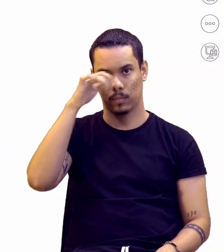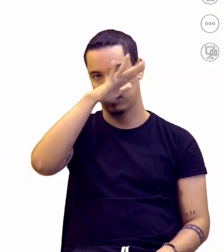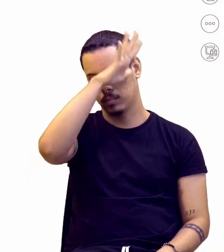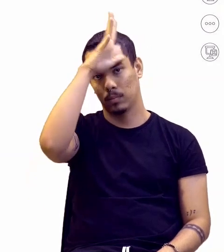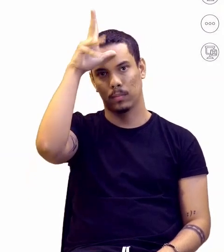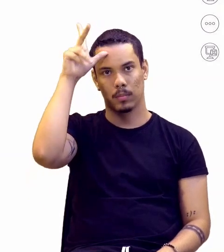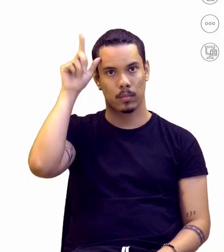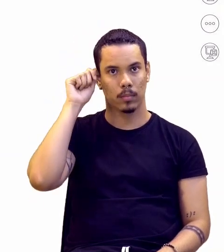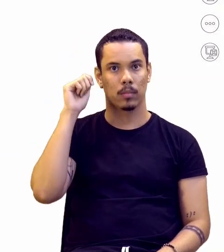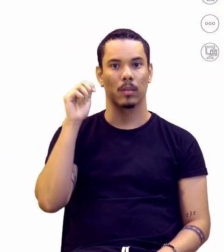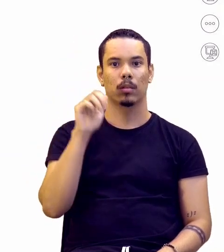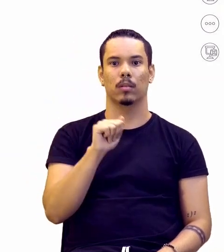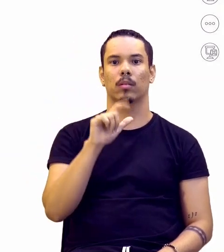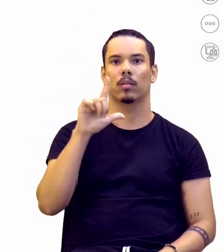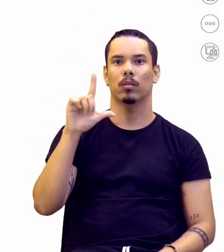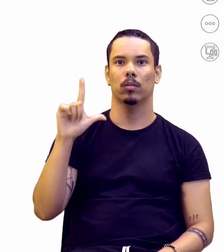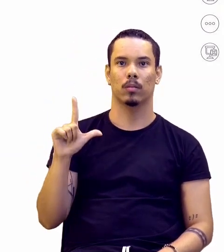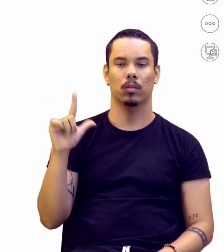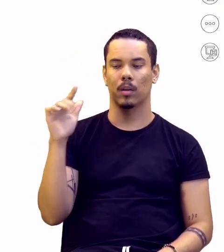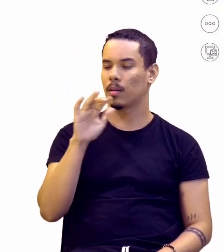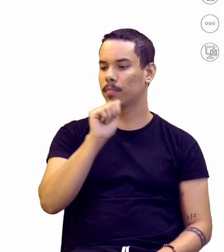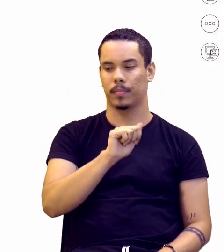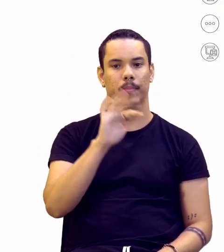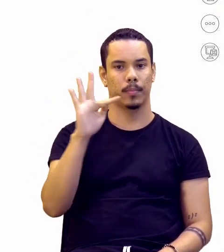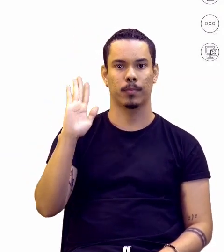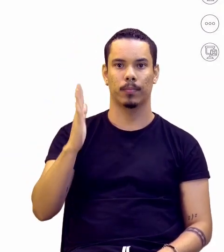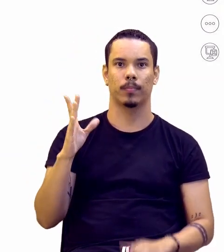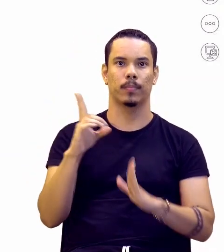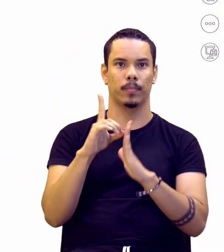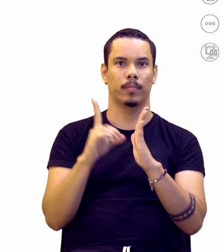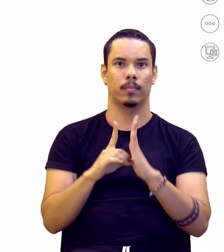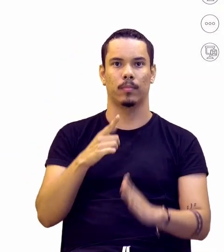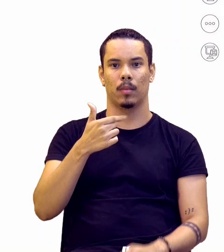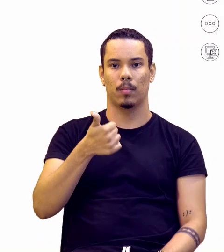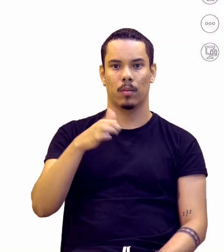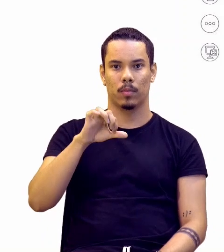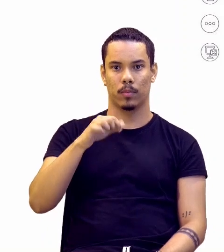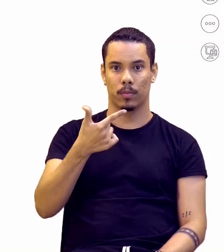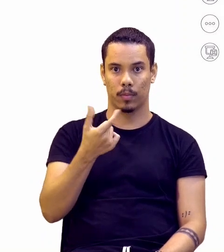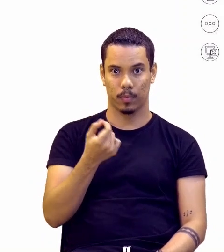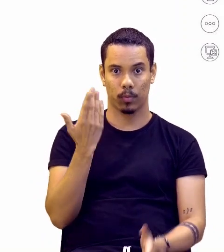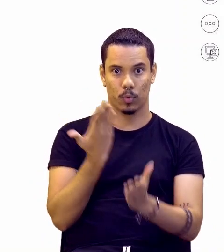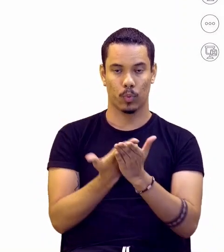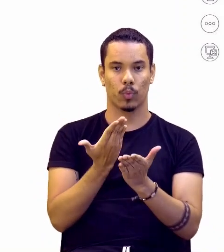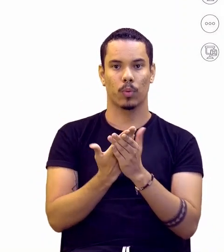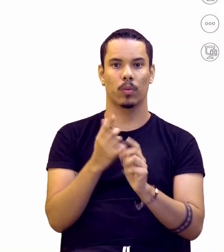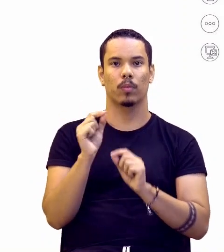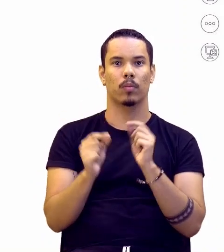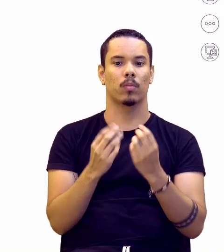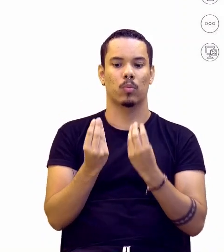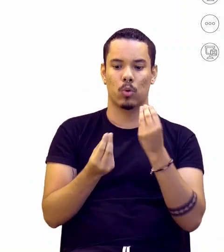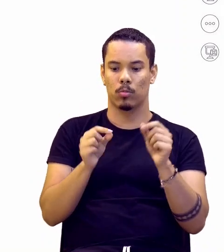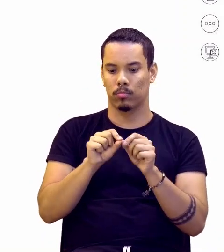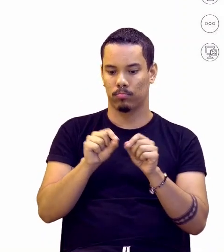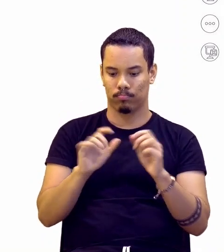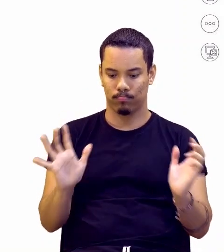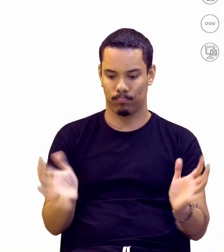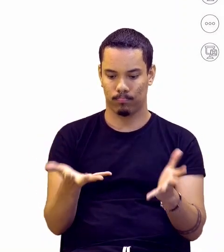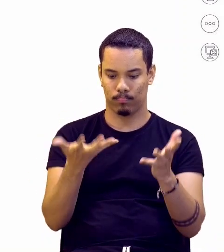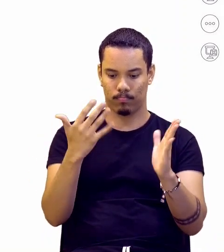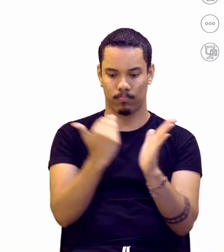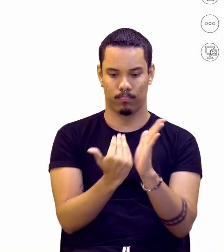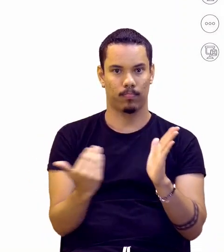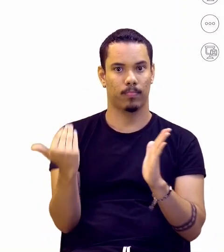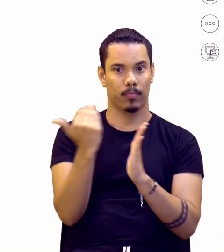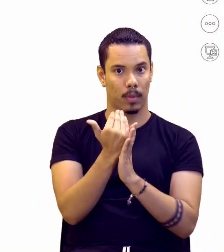já estava na região desde o final da década de 1920 e estudava como fazer a região crescer,